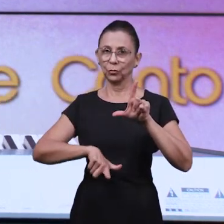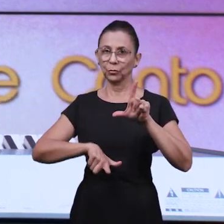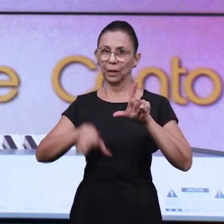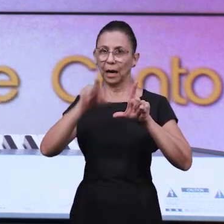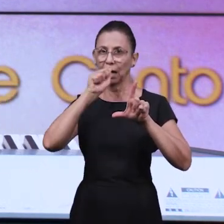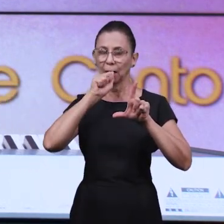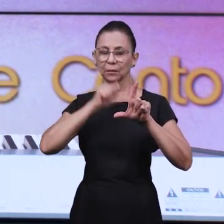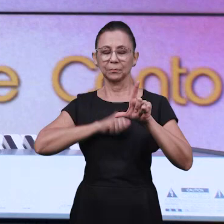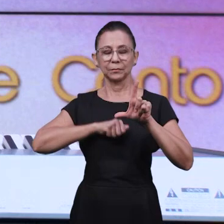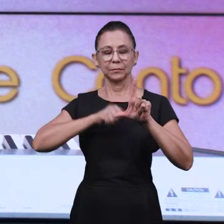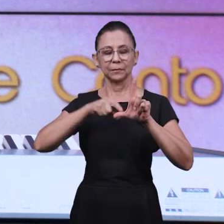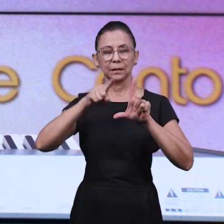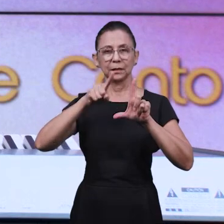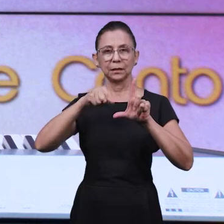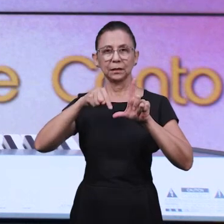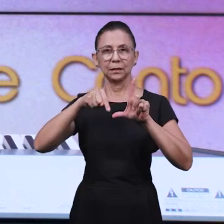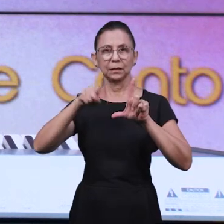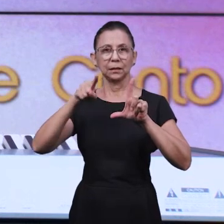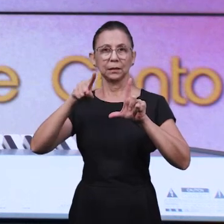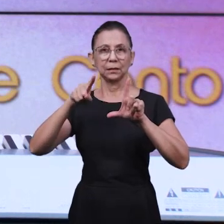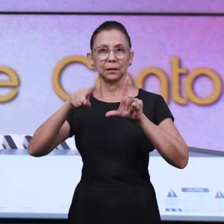Inspirou.